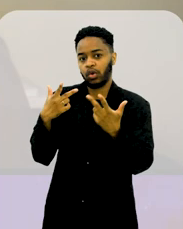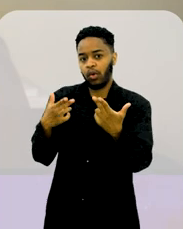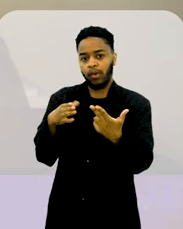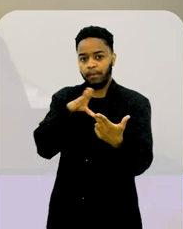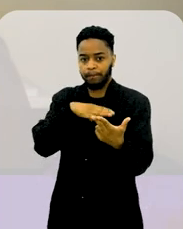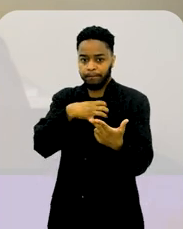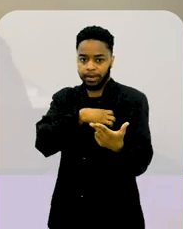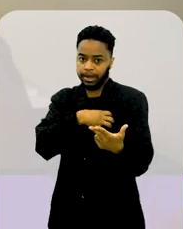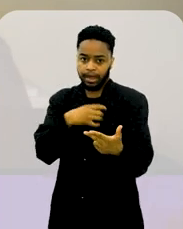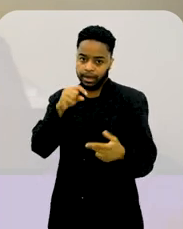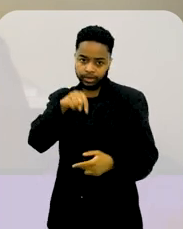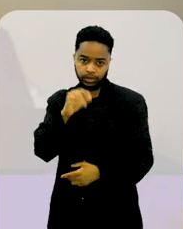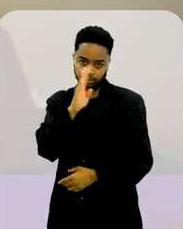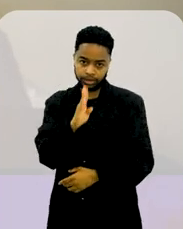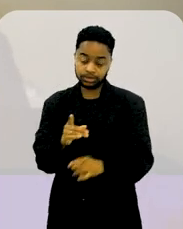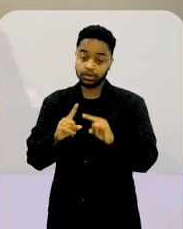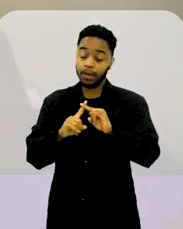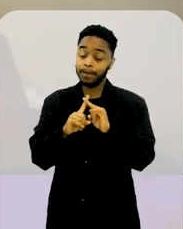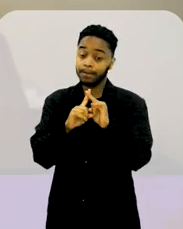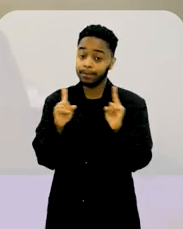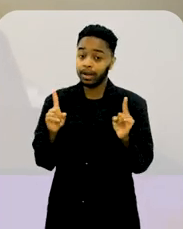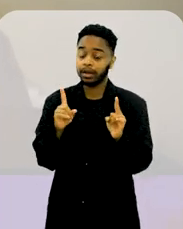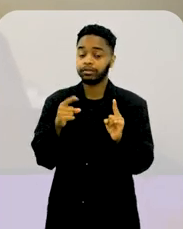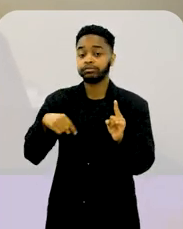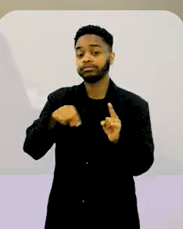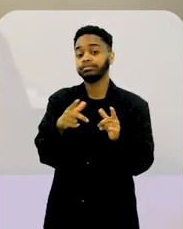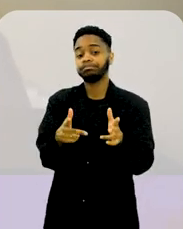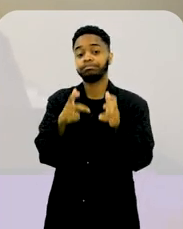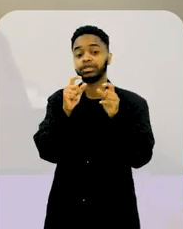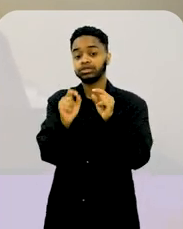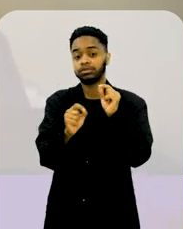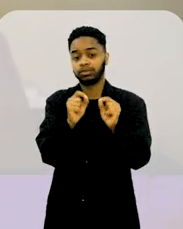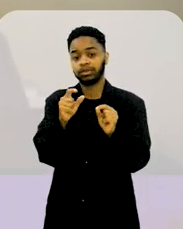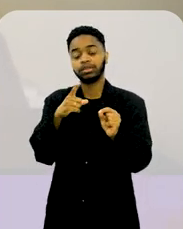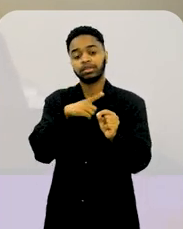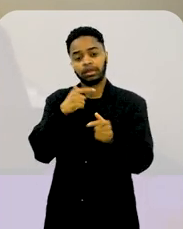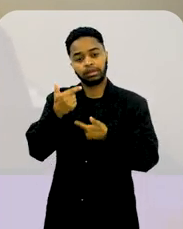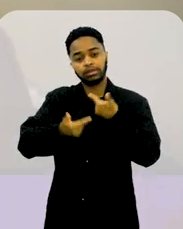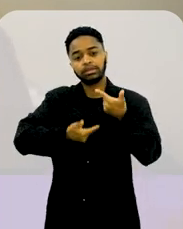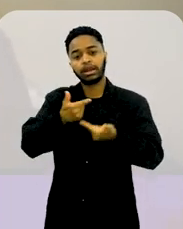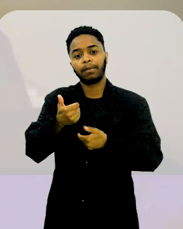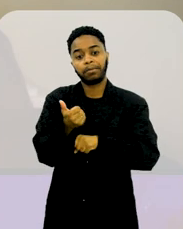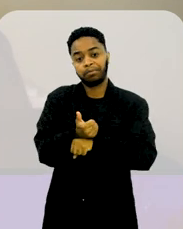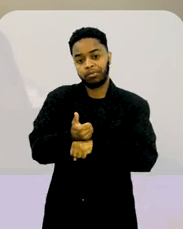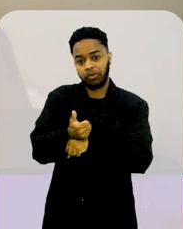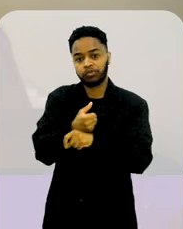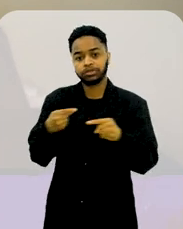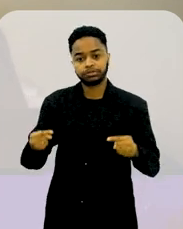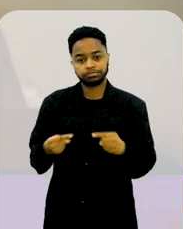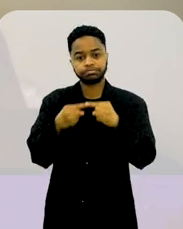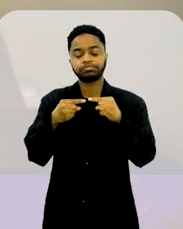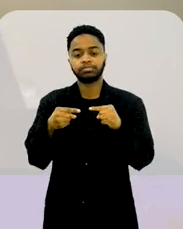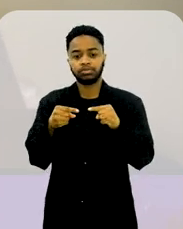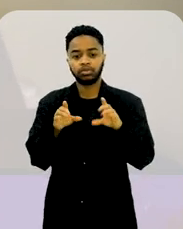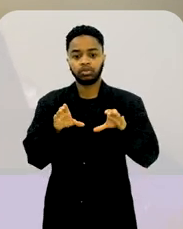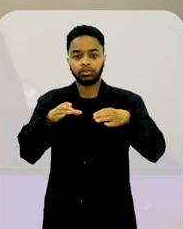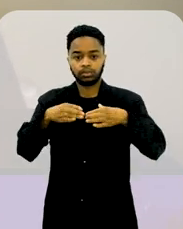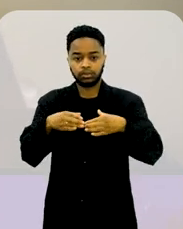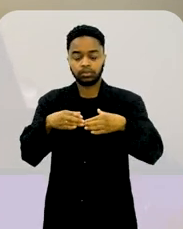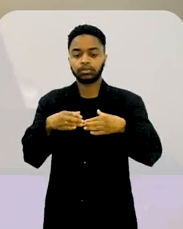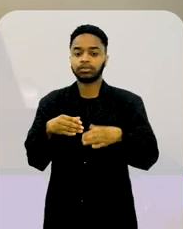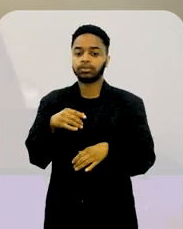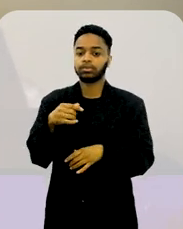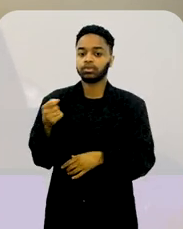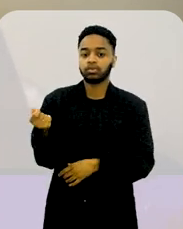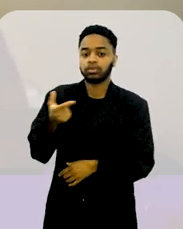do Bahia aqui no Brasil isso tá descartado mas assim sim você percebe que é um trabalho muito mais profissional do grupo